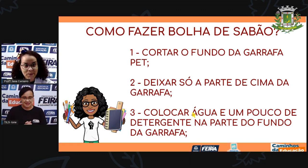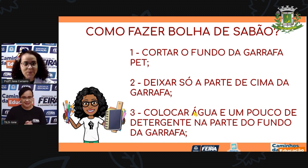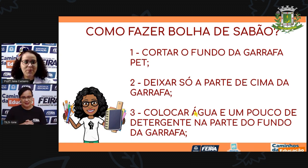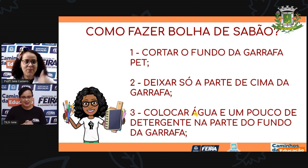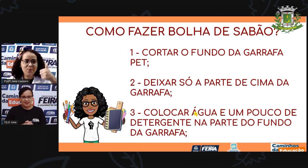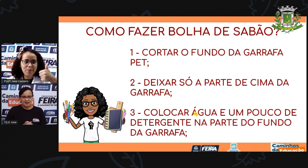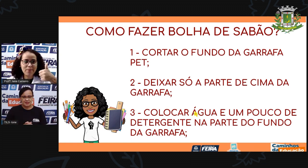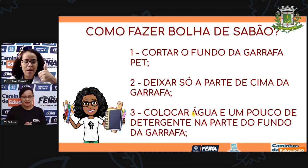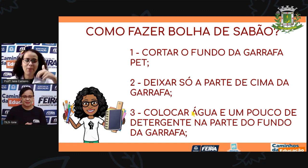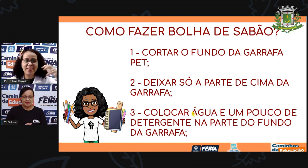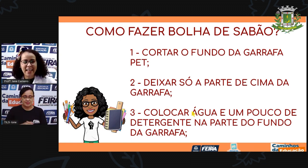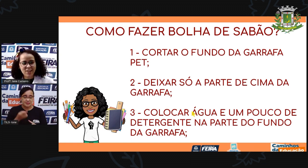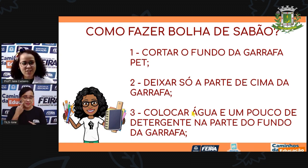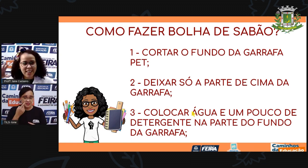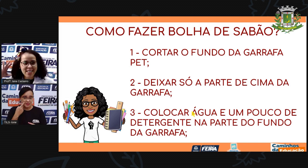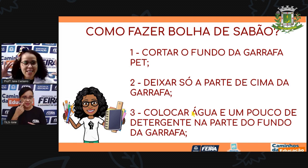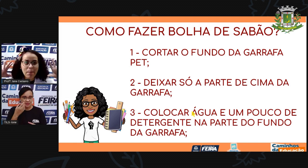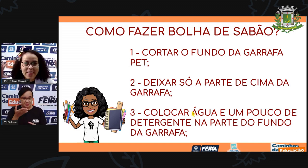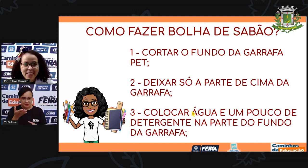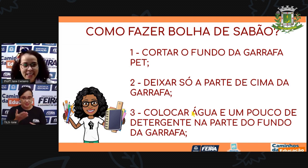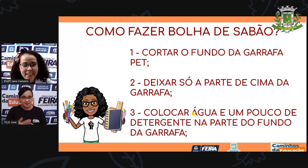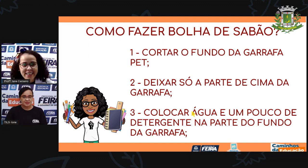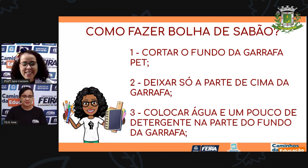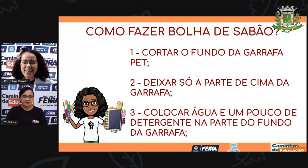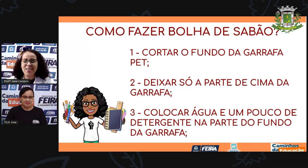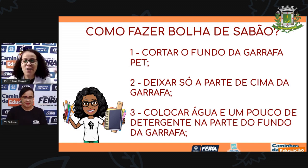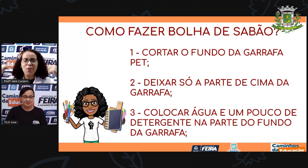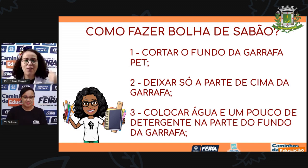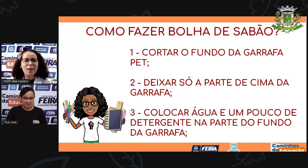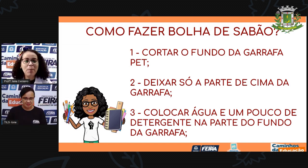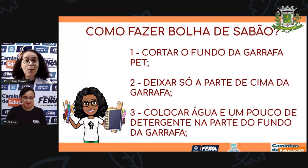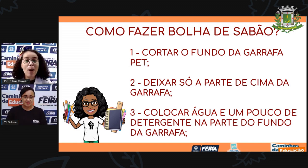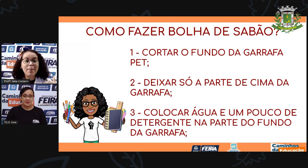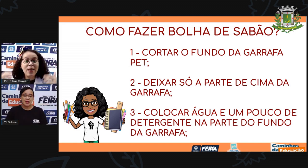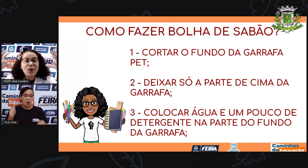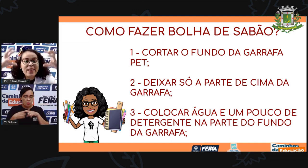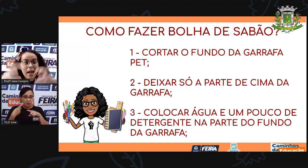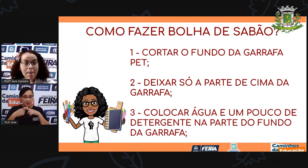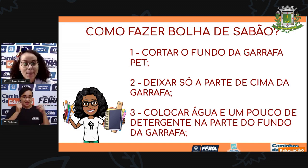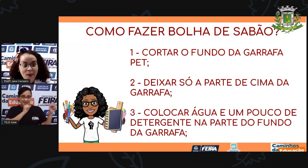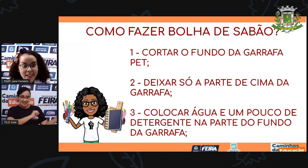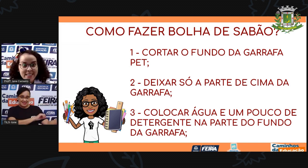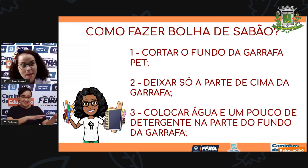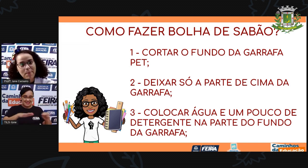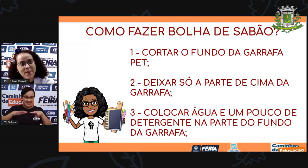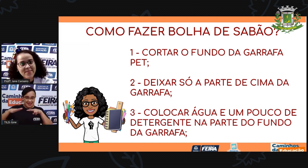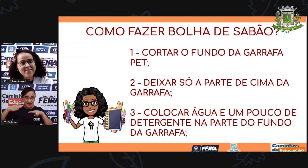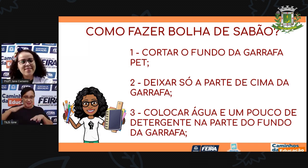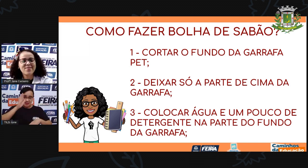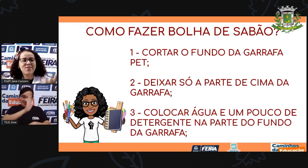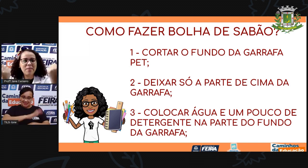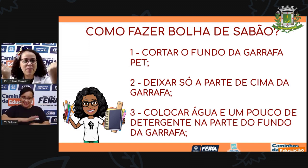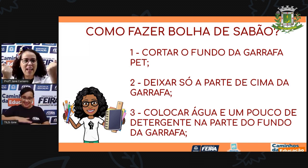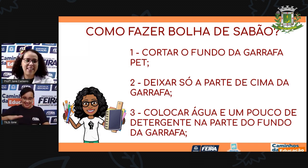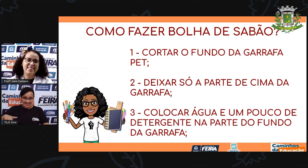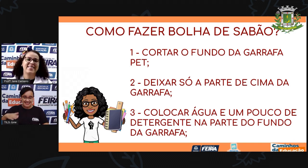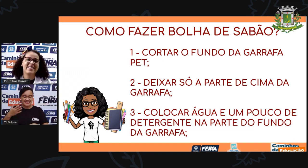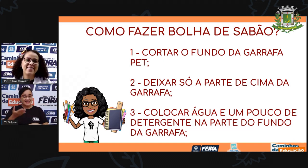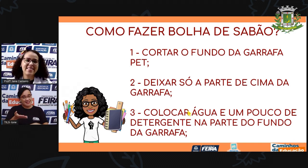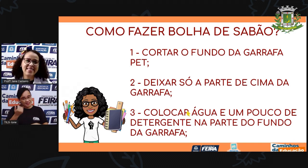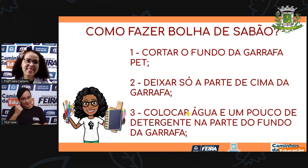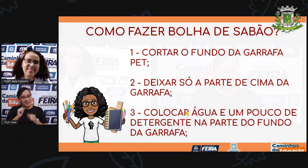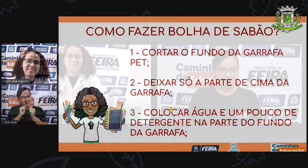sabão. Vamos, né? Aproveitar que a gente está na semana da criança. Vamos pôr a mão na bola de sabão. Vamos lá.